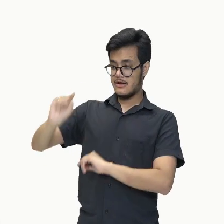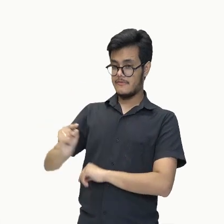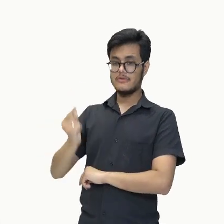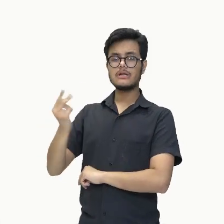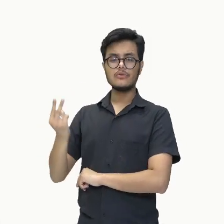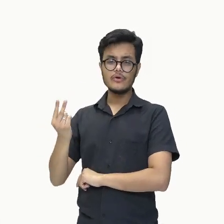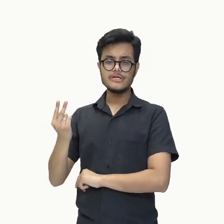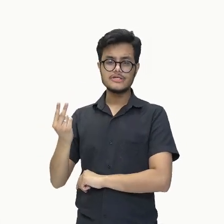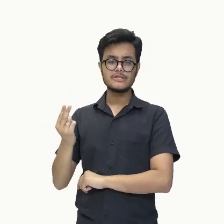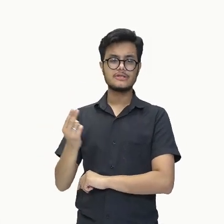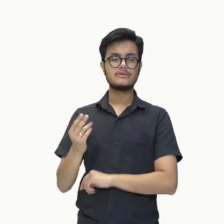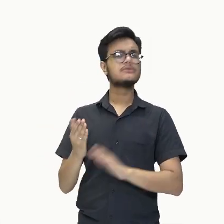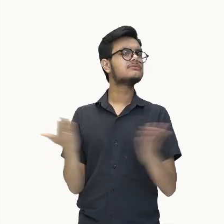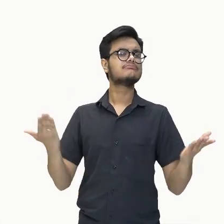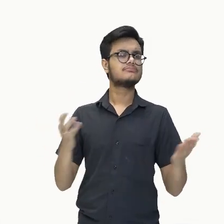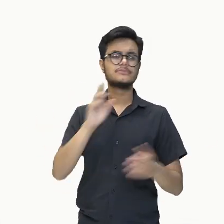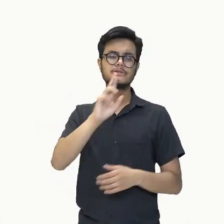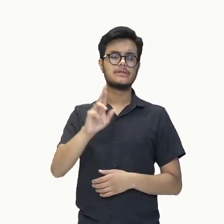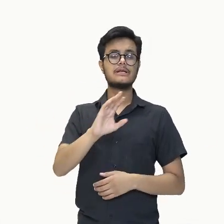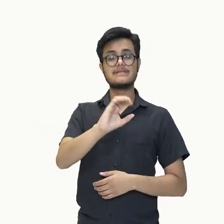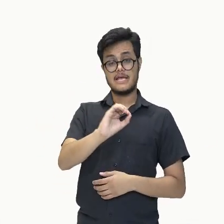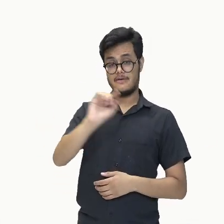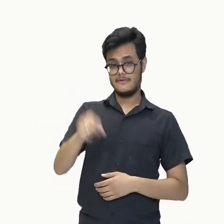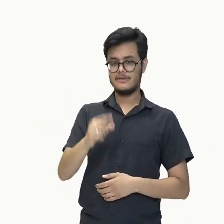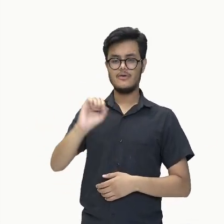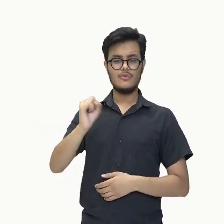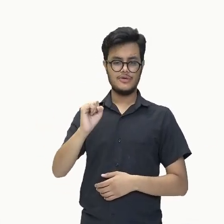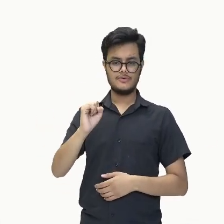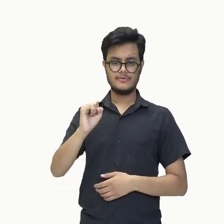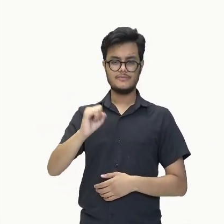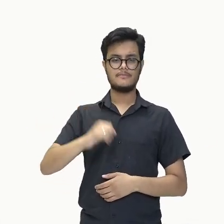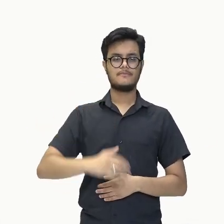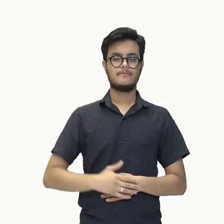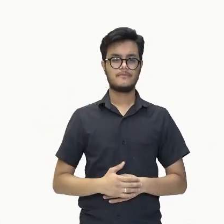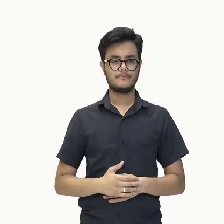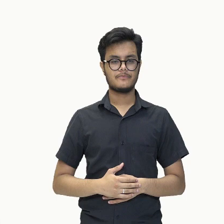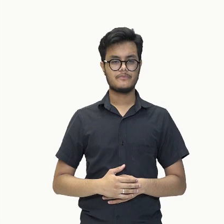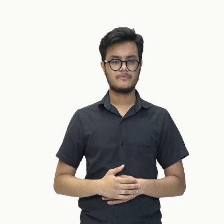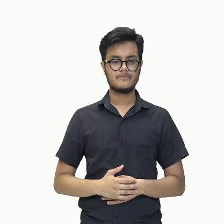0,2 é igual a quanto? 0,8.